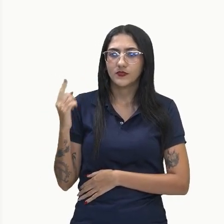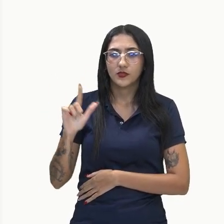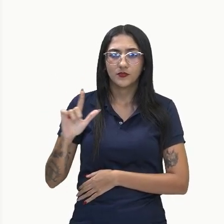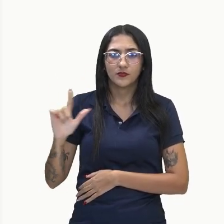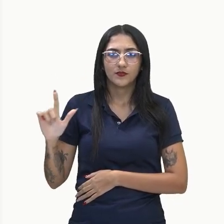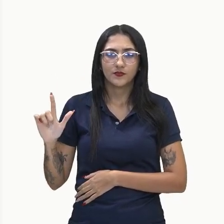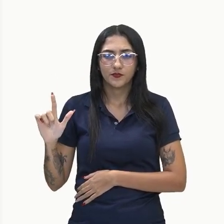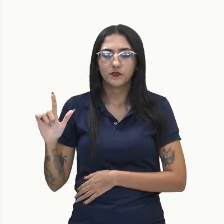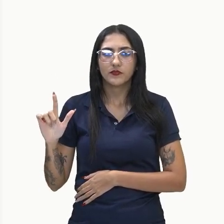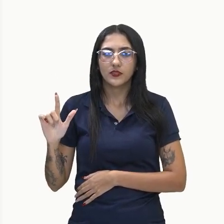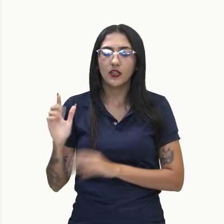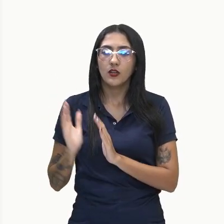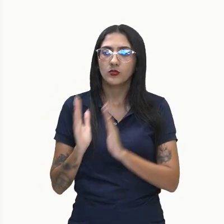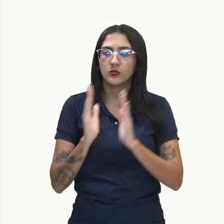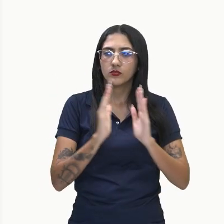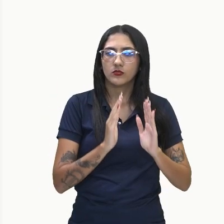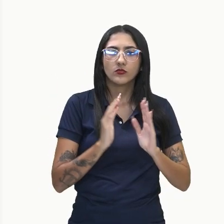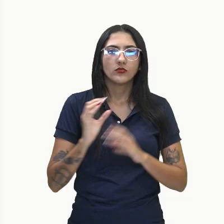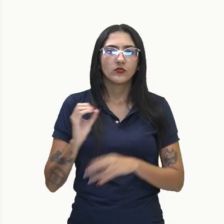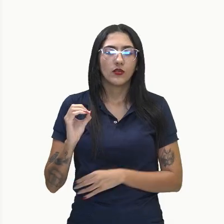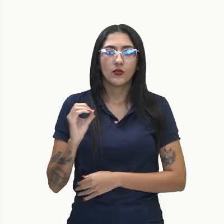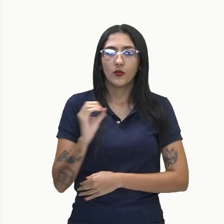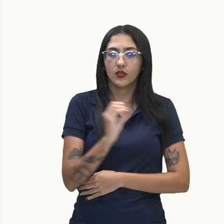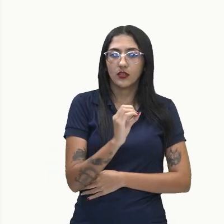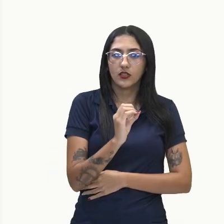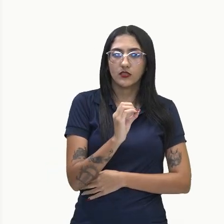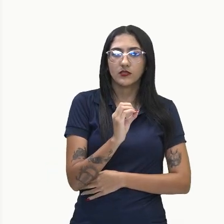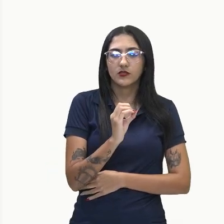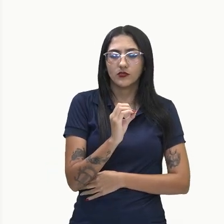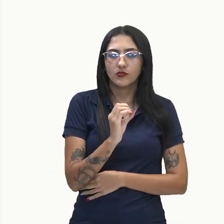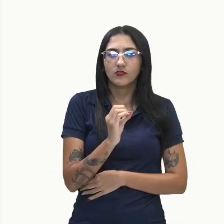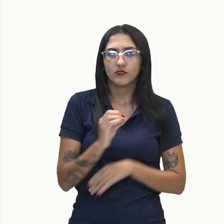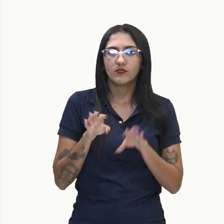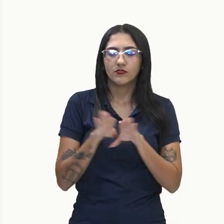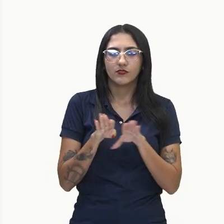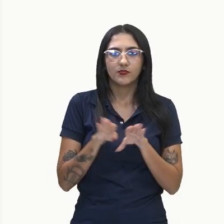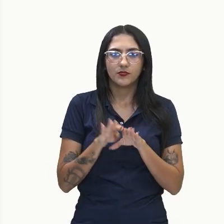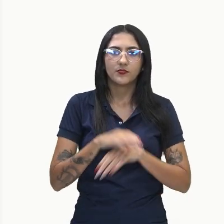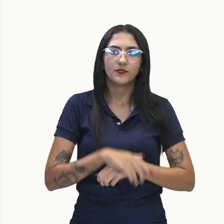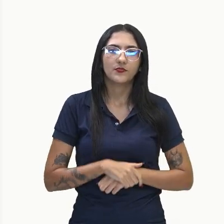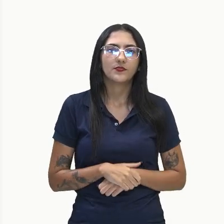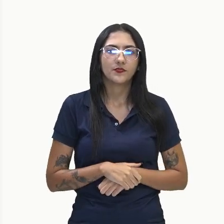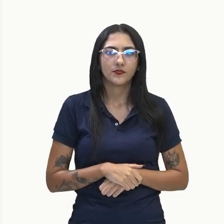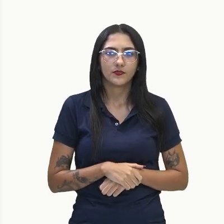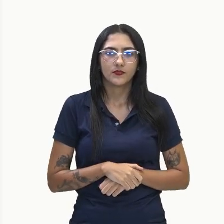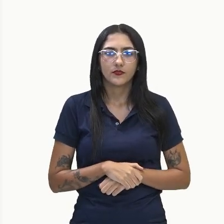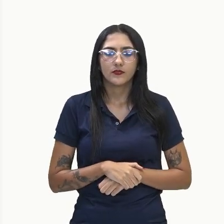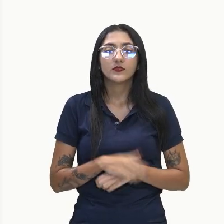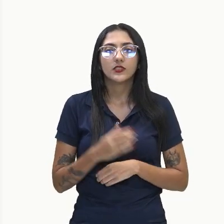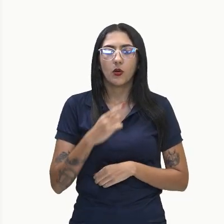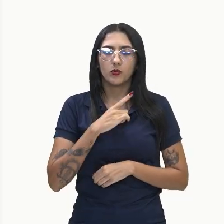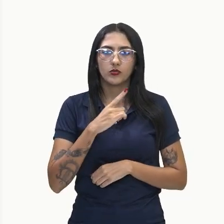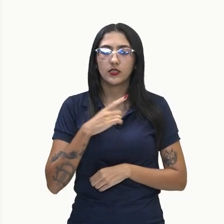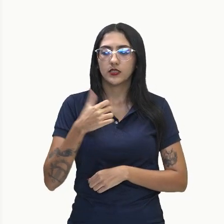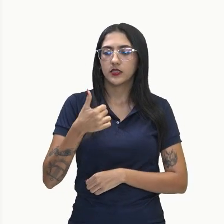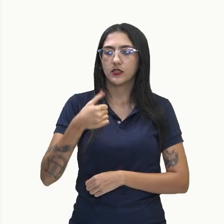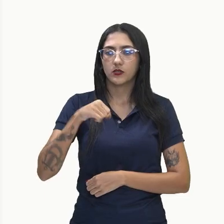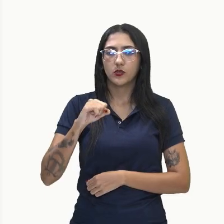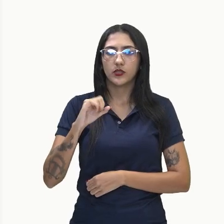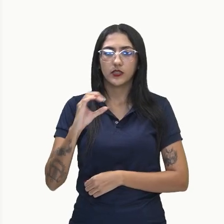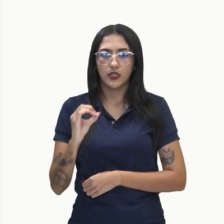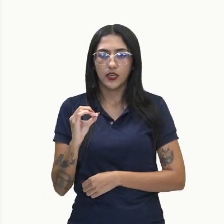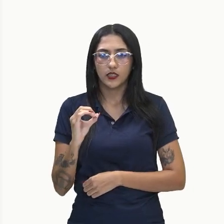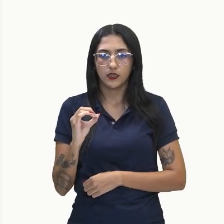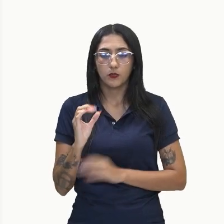leste, e aqui a outra seta para o lado oeste. Então, eu tenho 180 graus para o